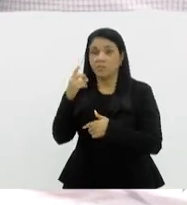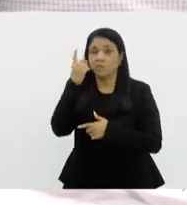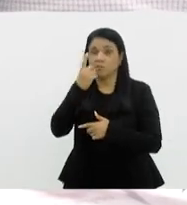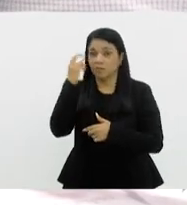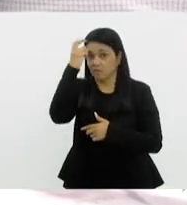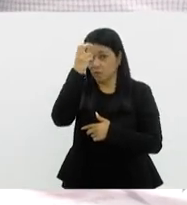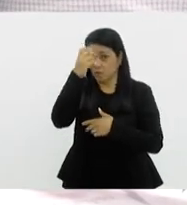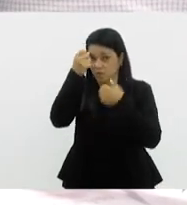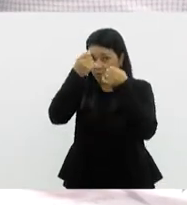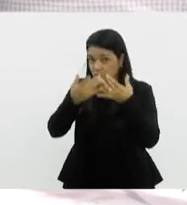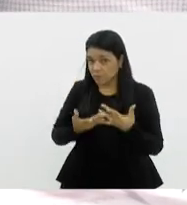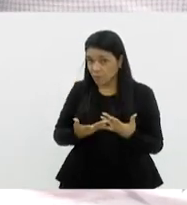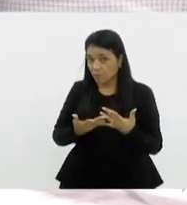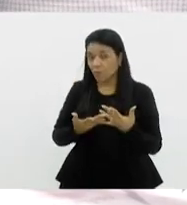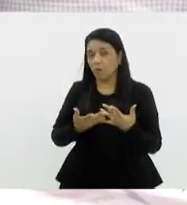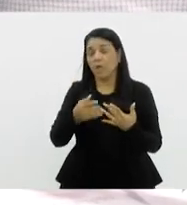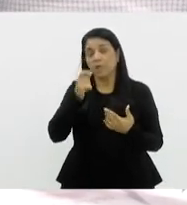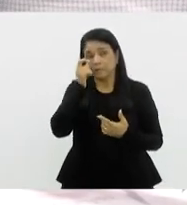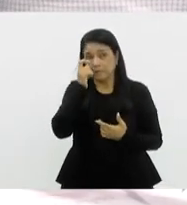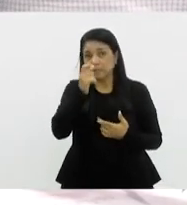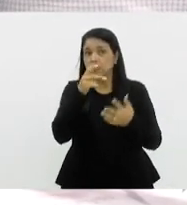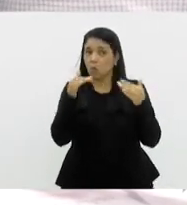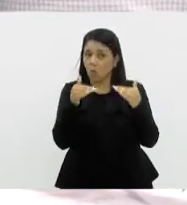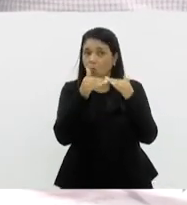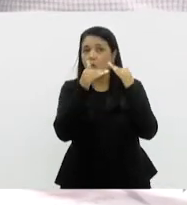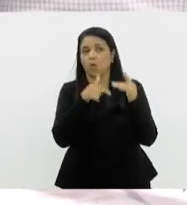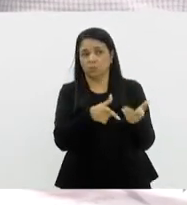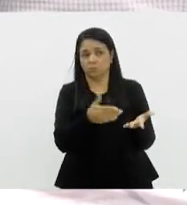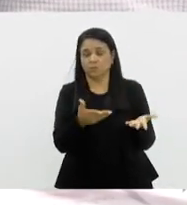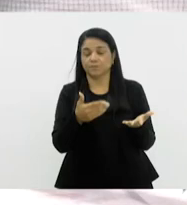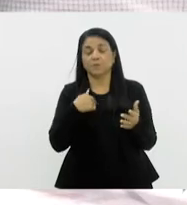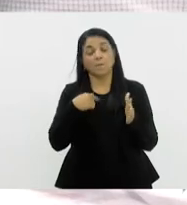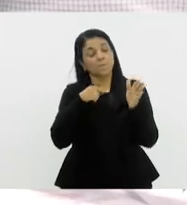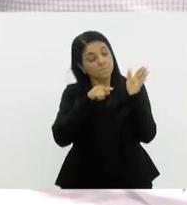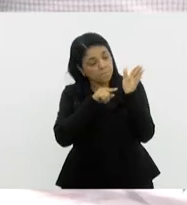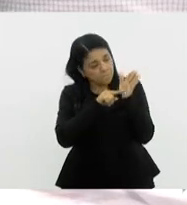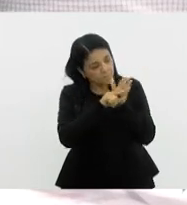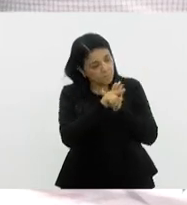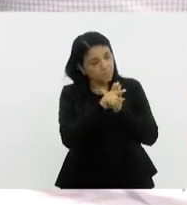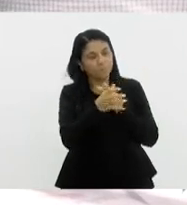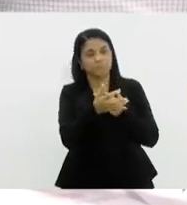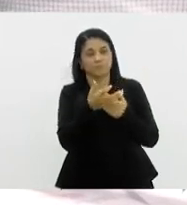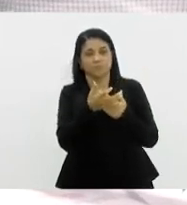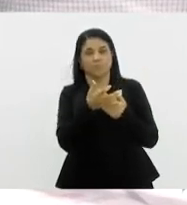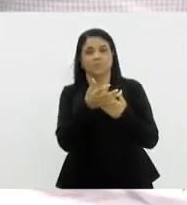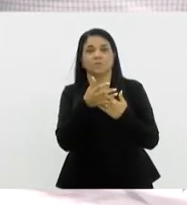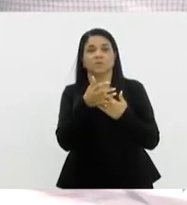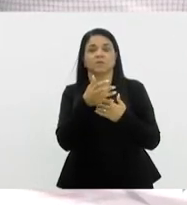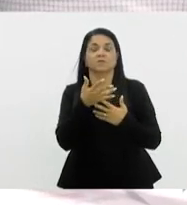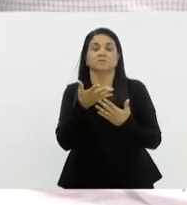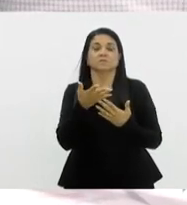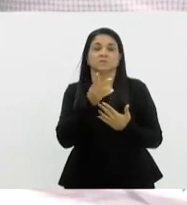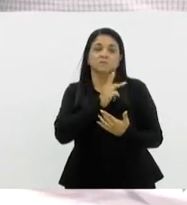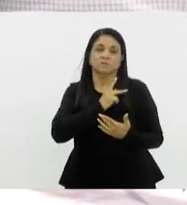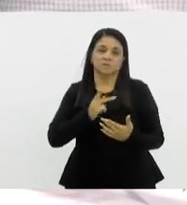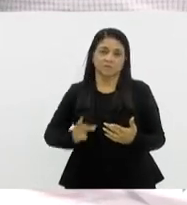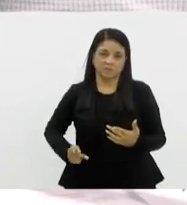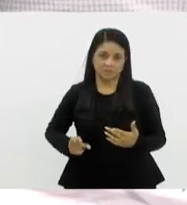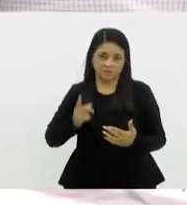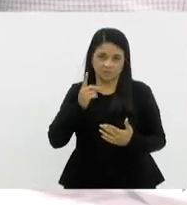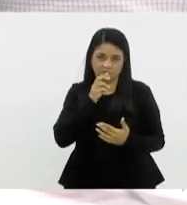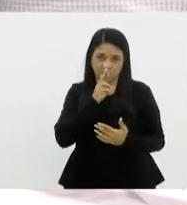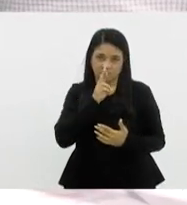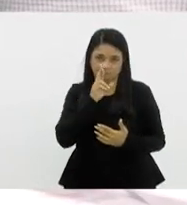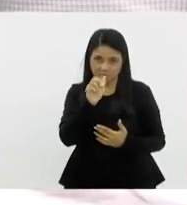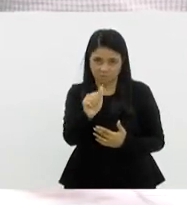eu acho interessante. Agora, a minha pergunta que eu ia fazer, deputada Amorim, é em relação ao